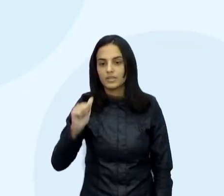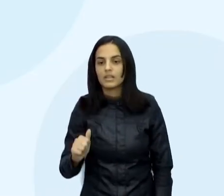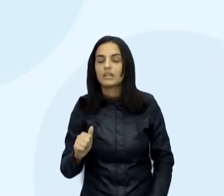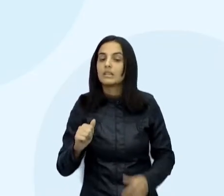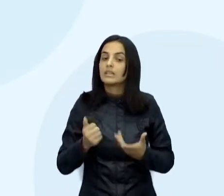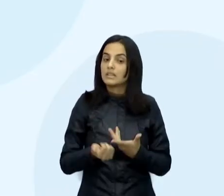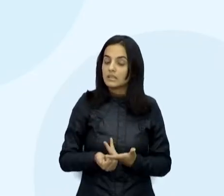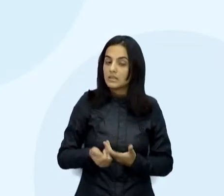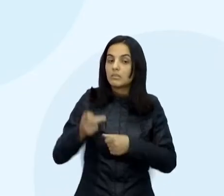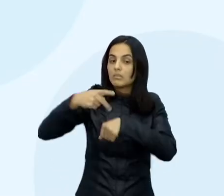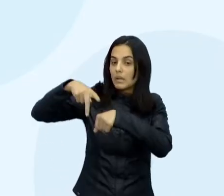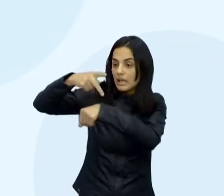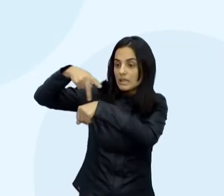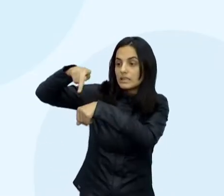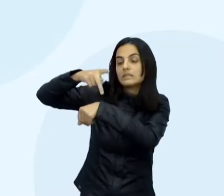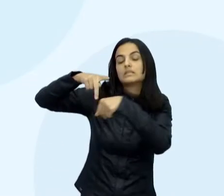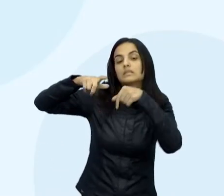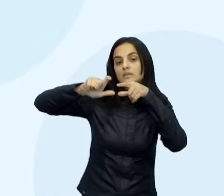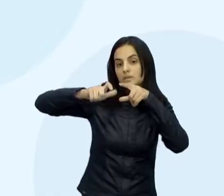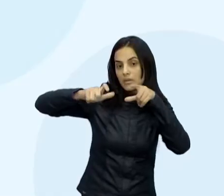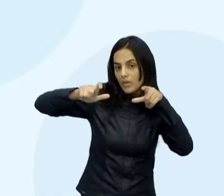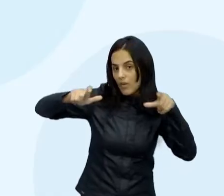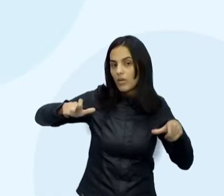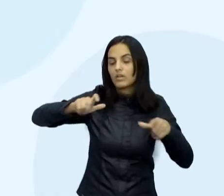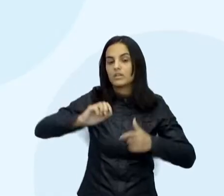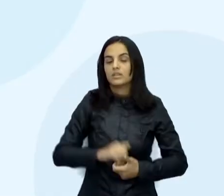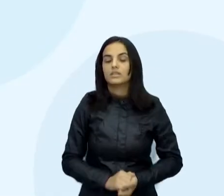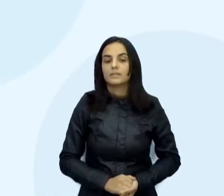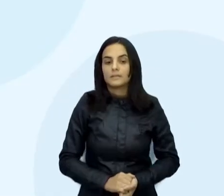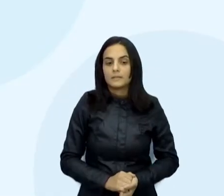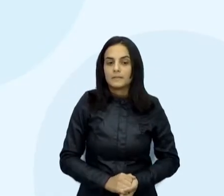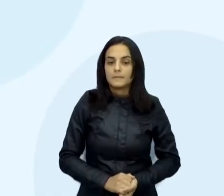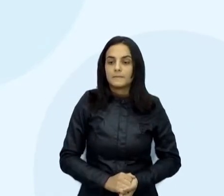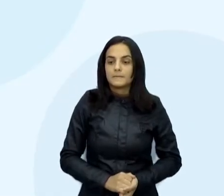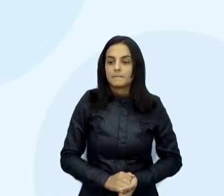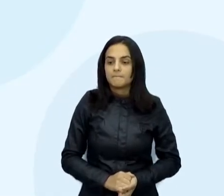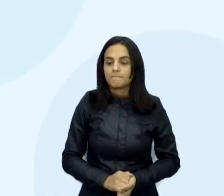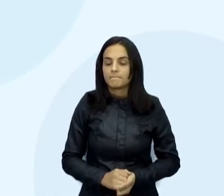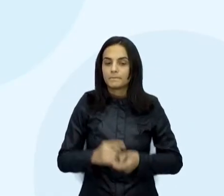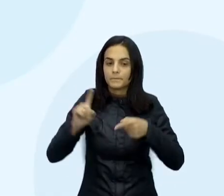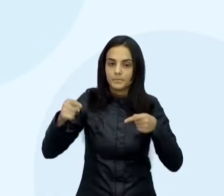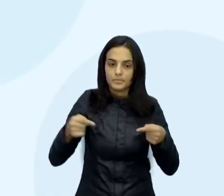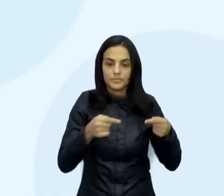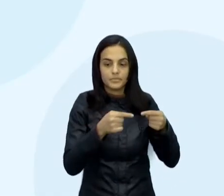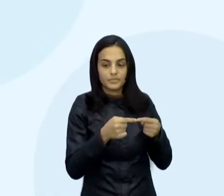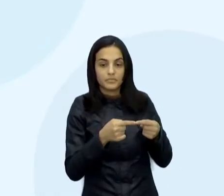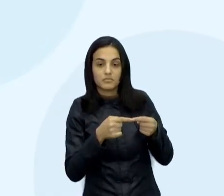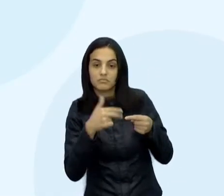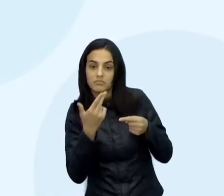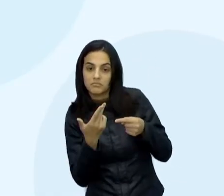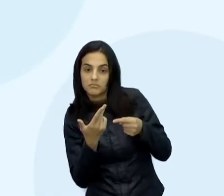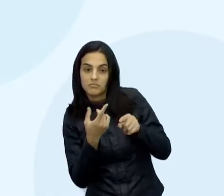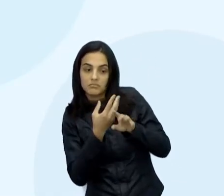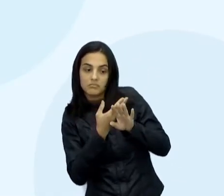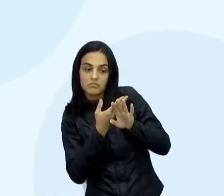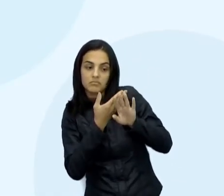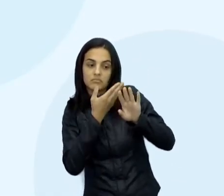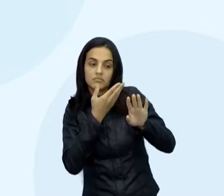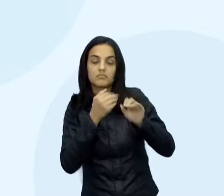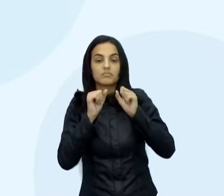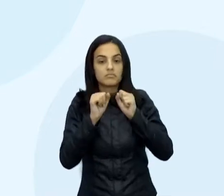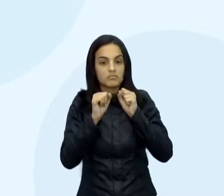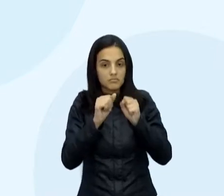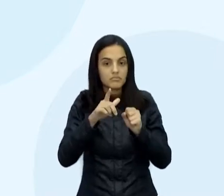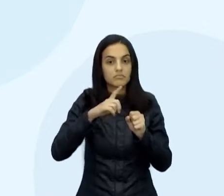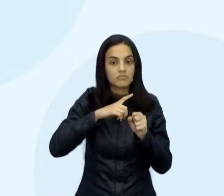uma dimensão bem maior, né, e logicamente, né, no encontro ou no afastamento delas pode ocasionar